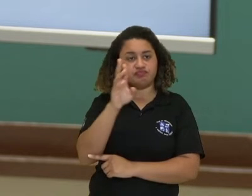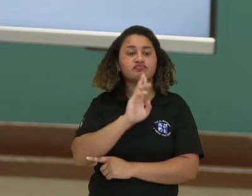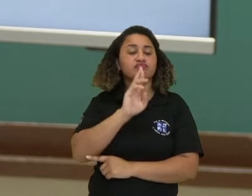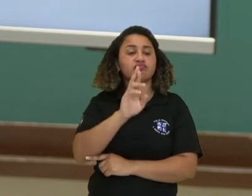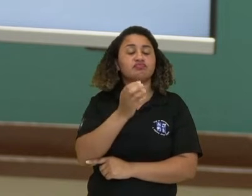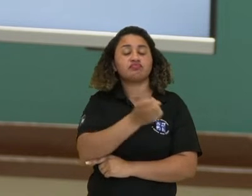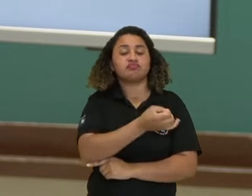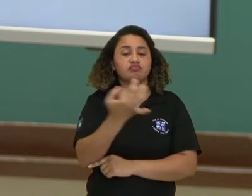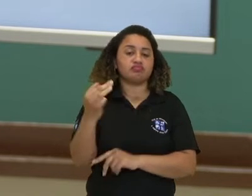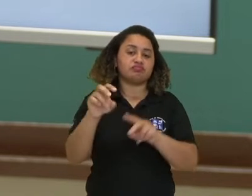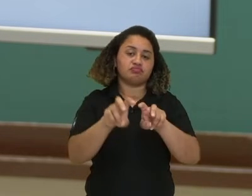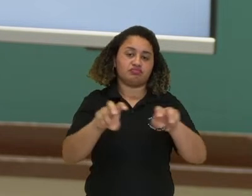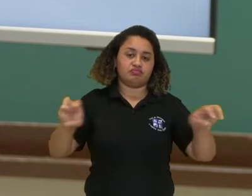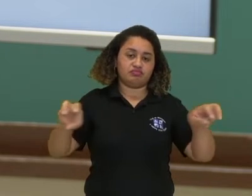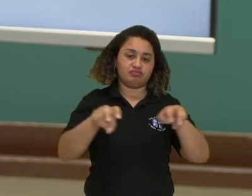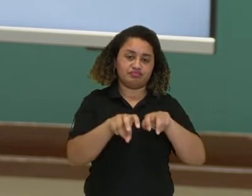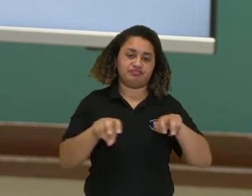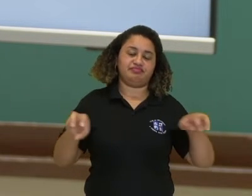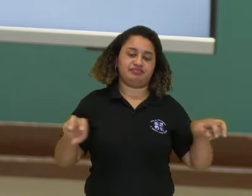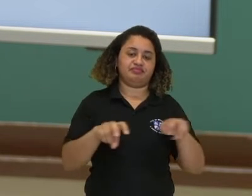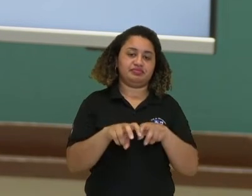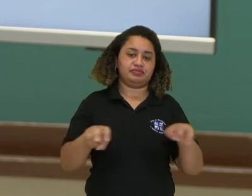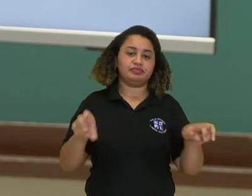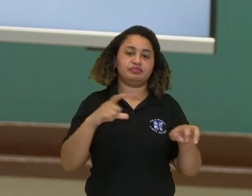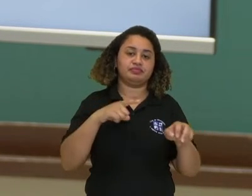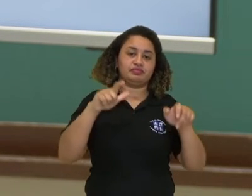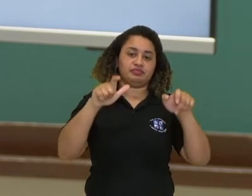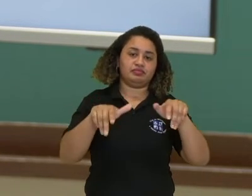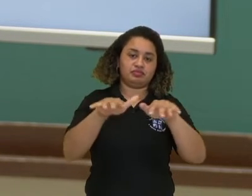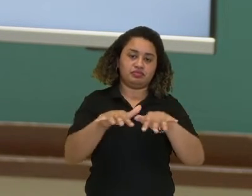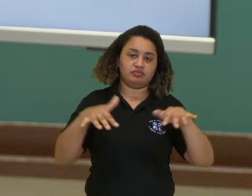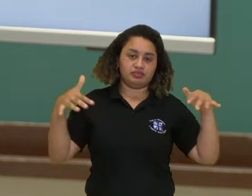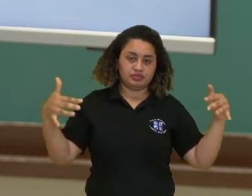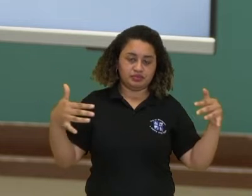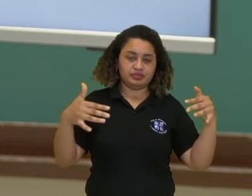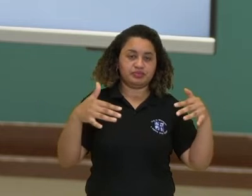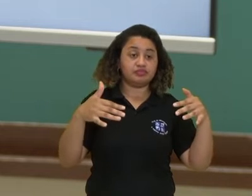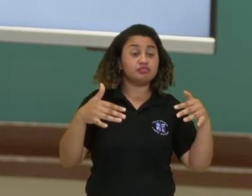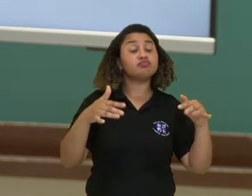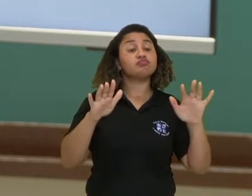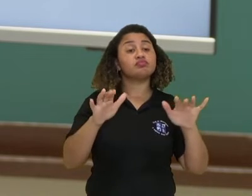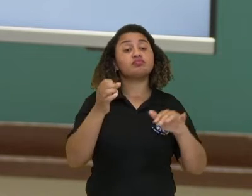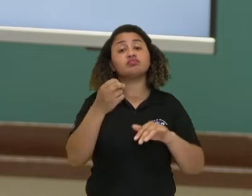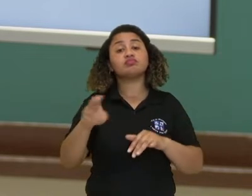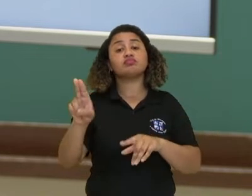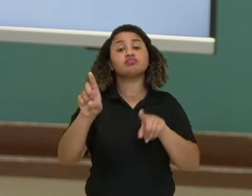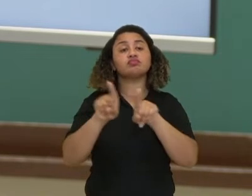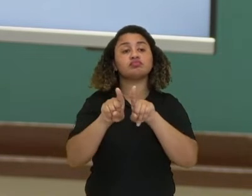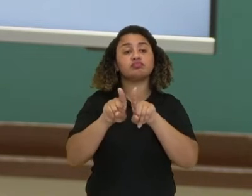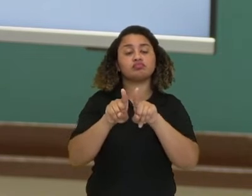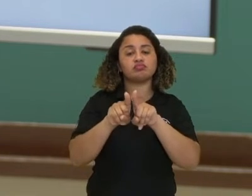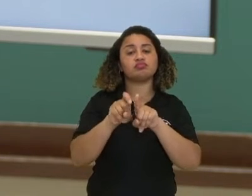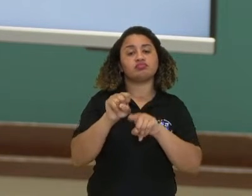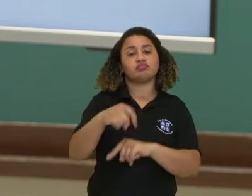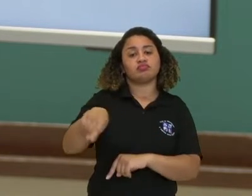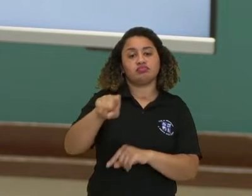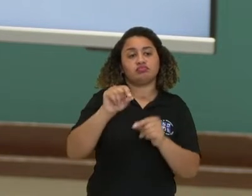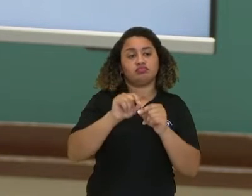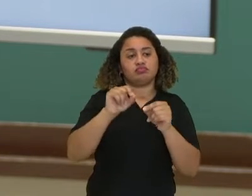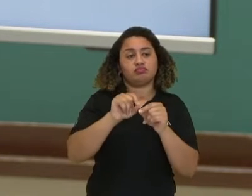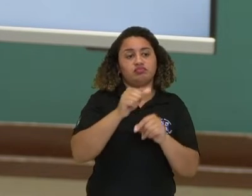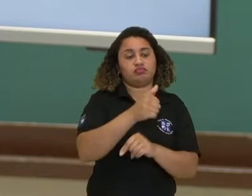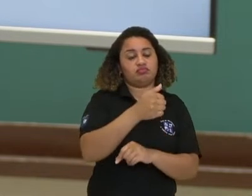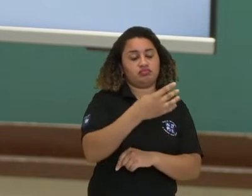644, que é a soma de todas as poltronas desse teatro. Ou ainda, pessoal, se vocês fizeram